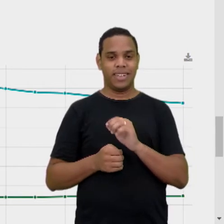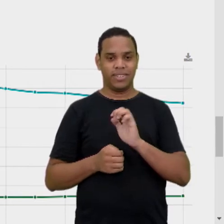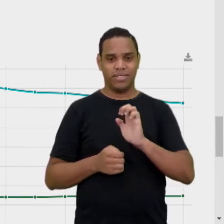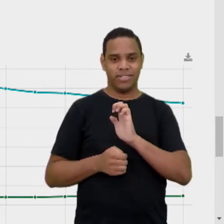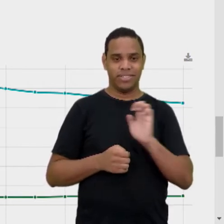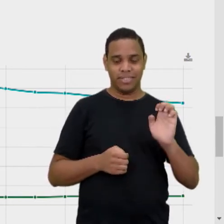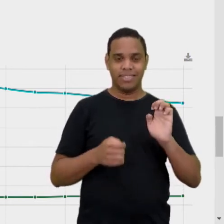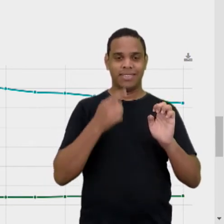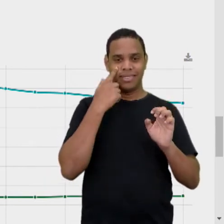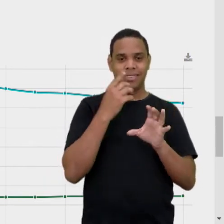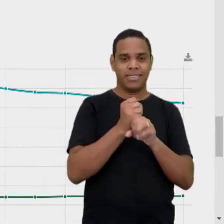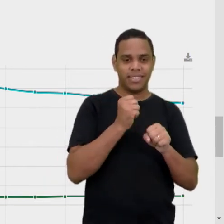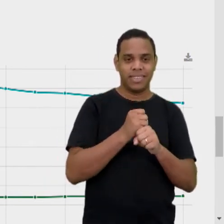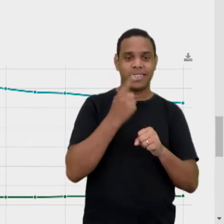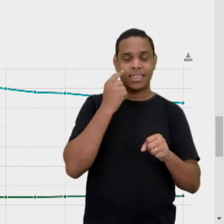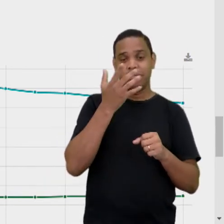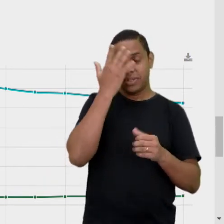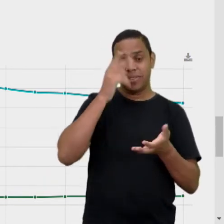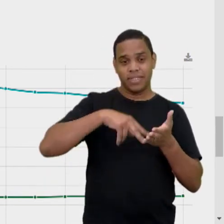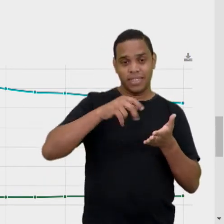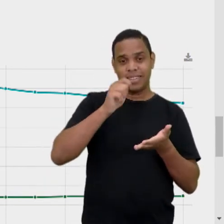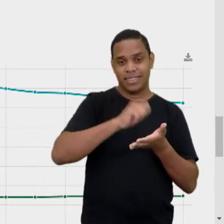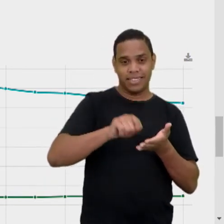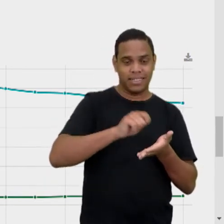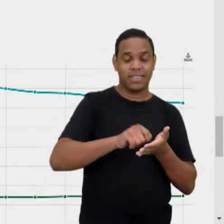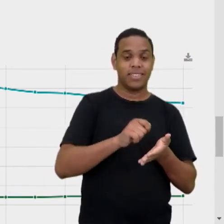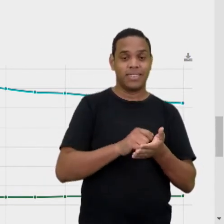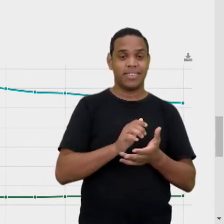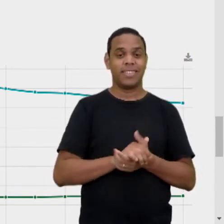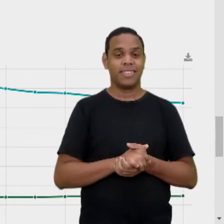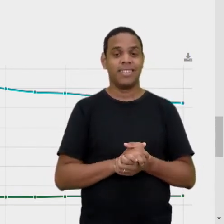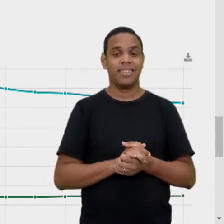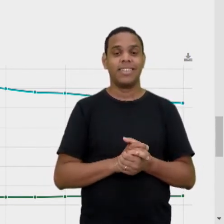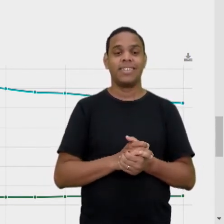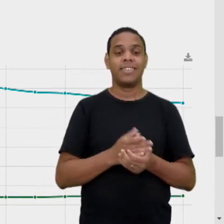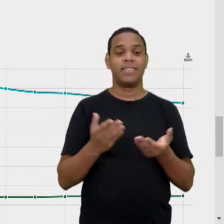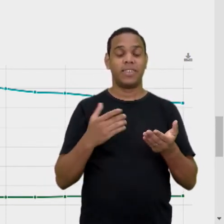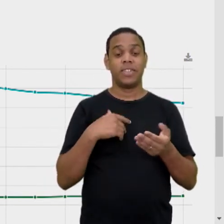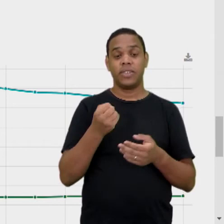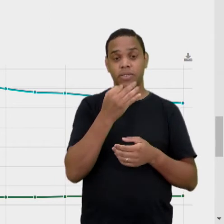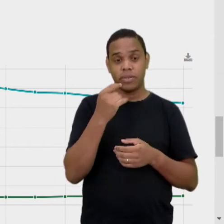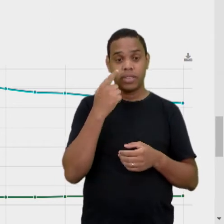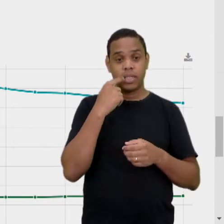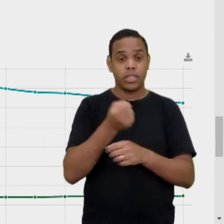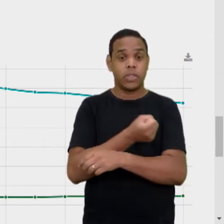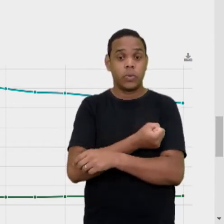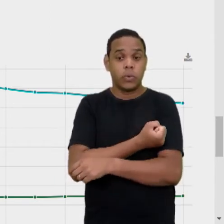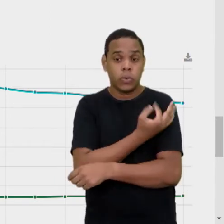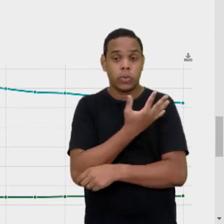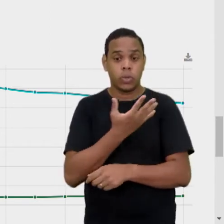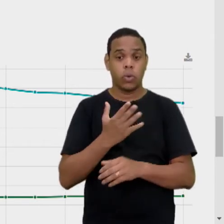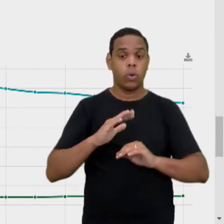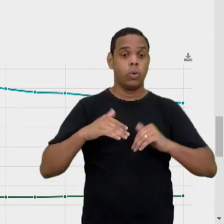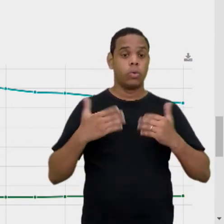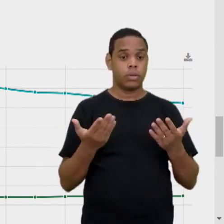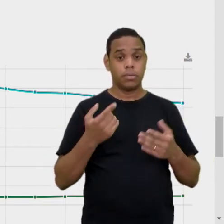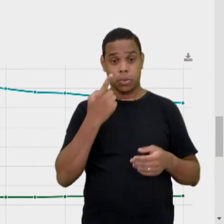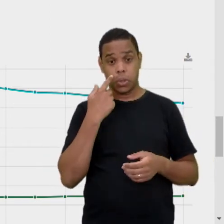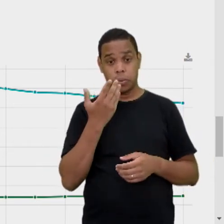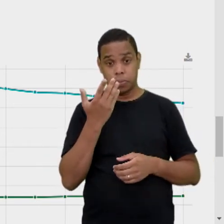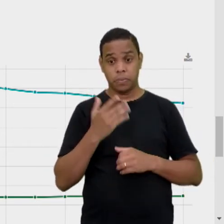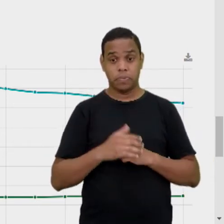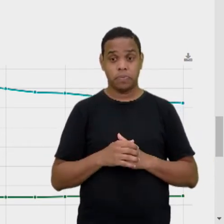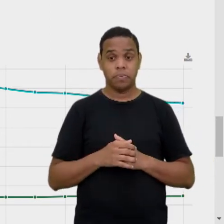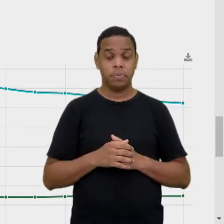por exemplo aí a taxa de analfabetismo, que a gente já viu. Agora tem aqui, ó, taxa de escolarização. Olha que interessante aqui, ó.